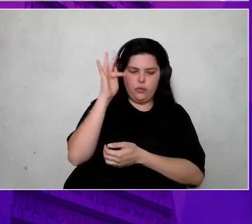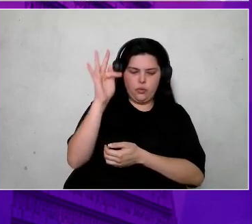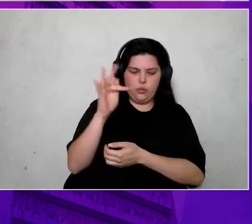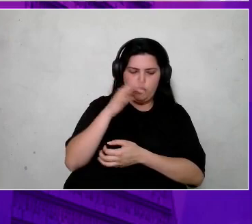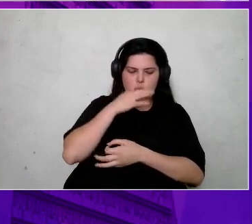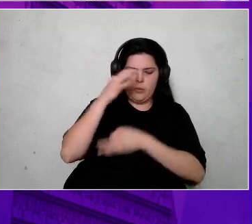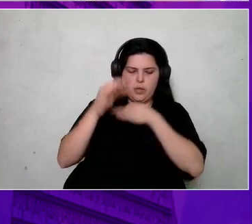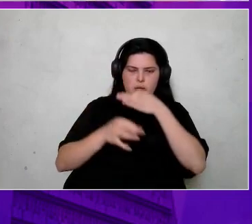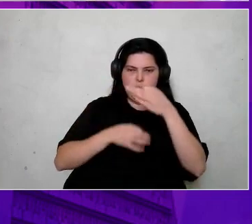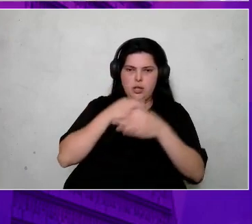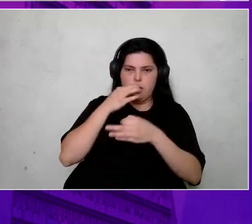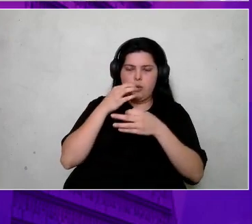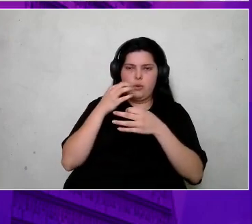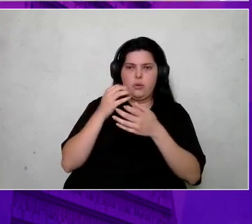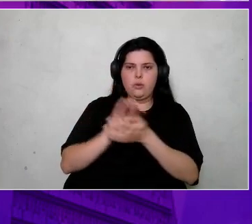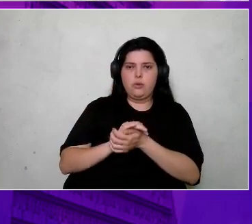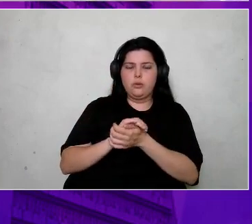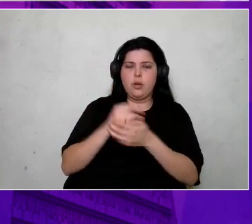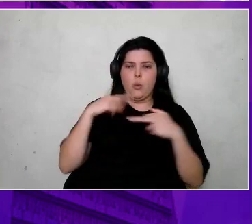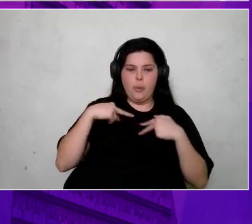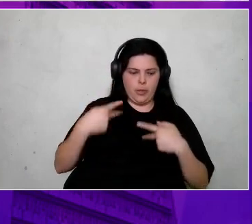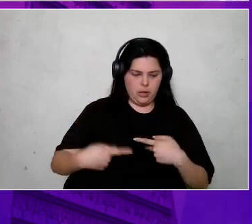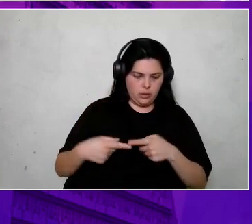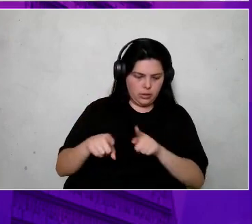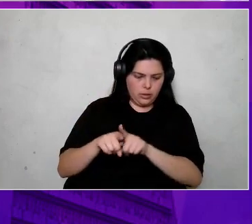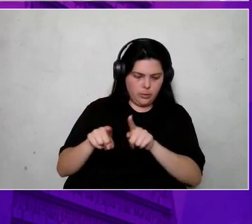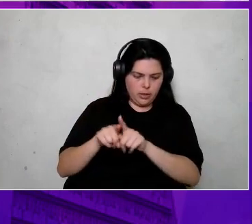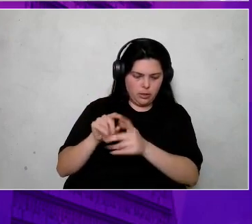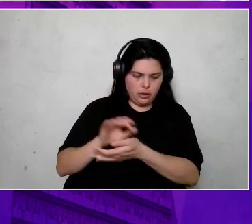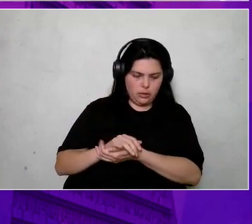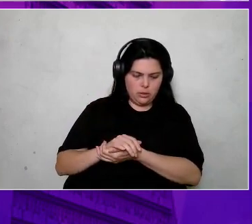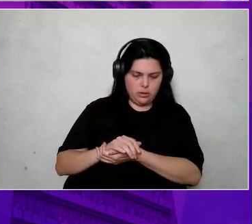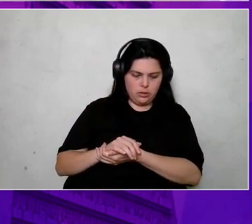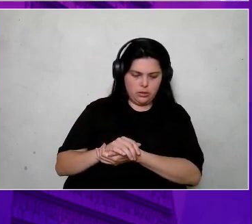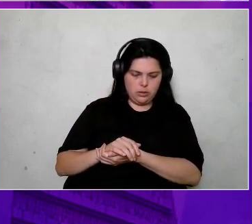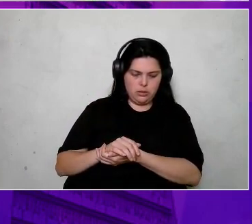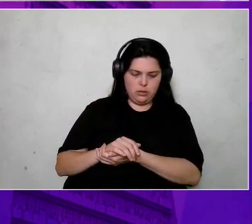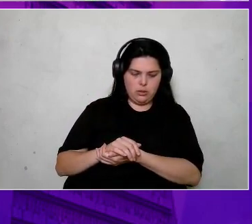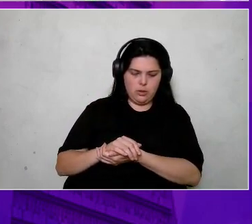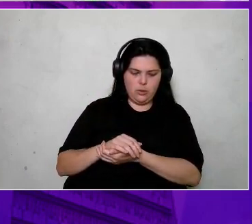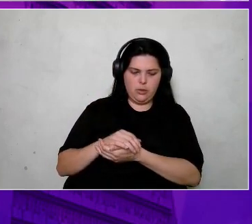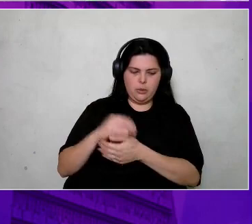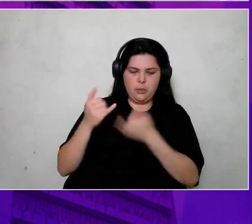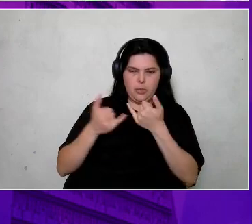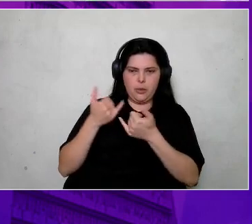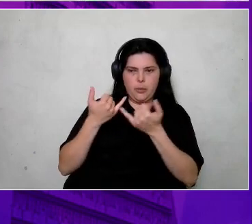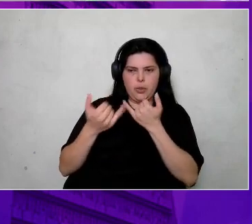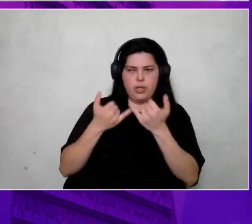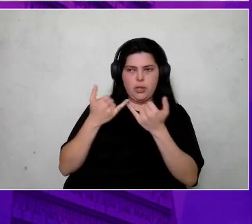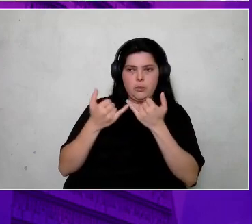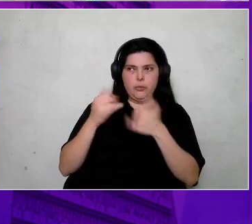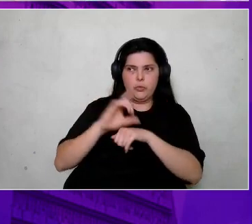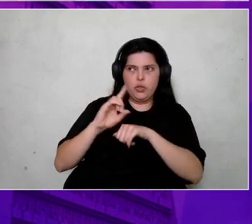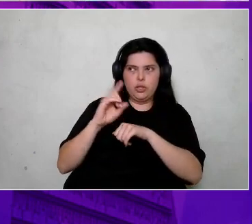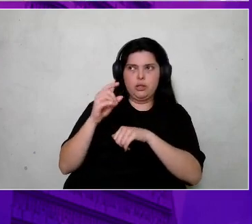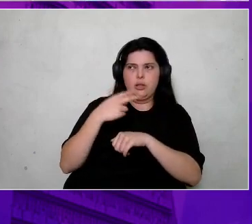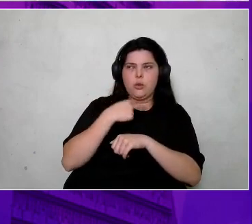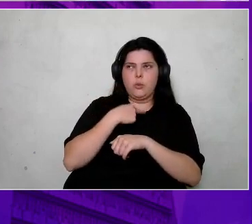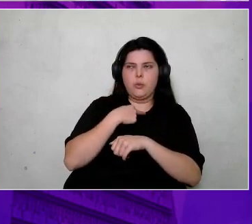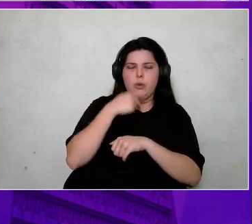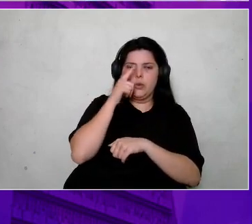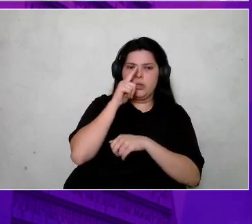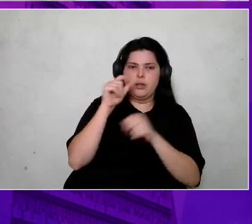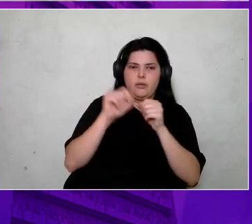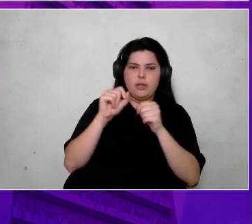futuro vai ser muito humano. Eu sempre brinco que se algum dia a gente deixar de fazer muita coisa operacional